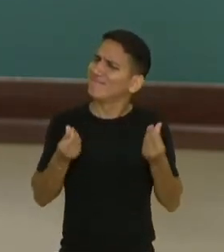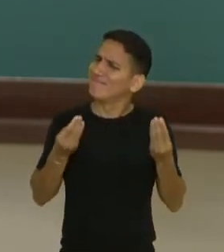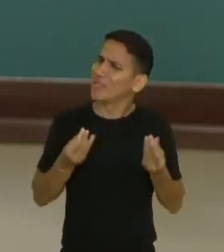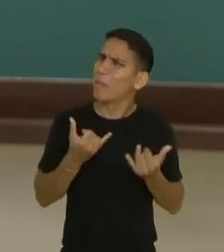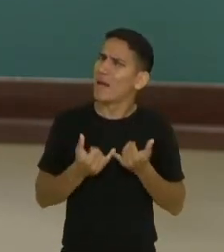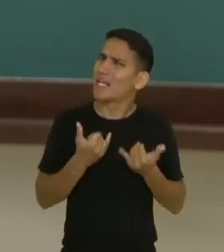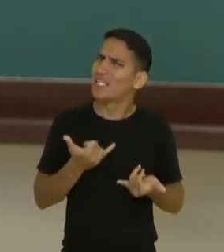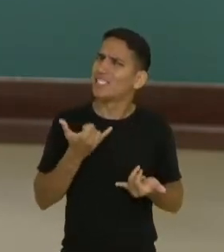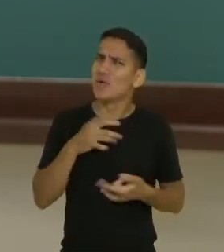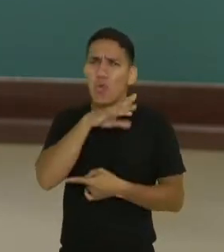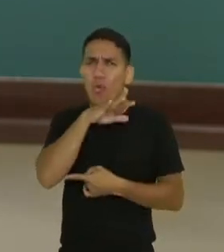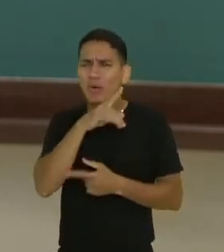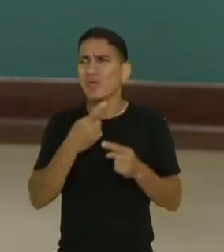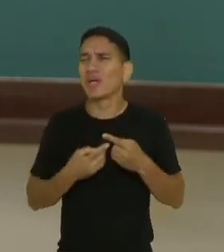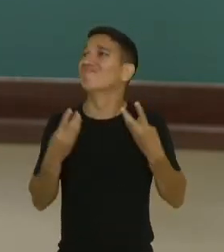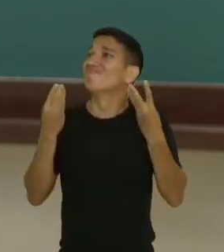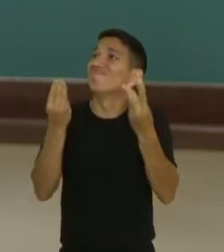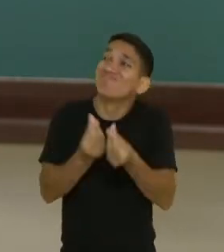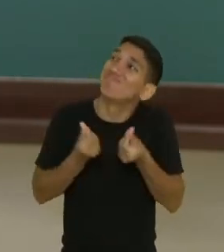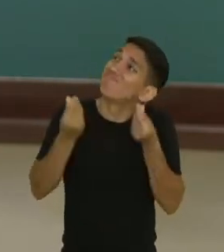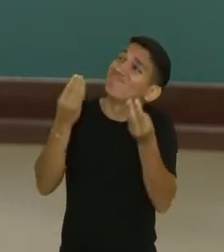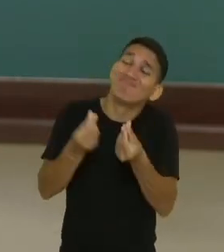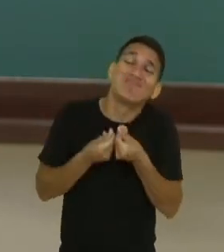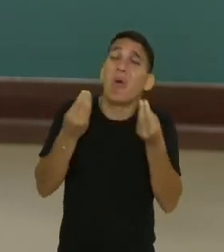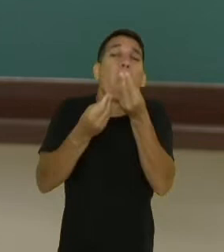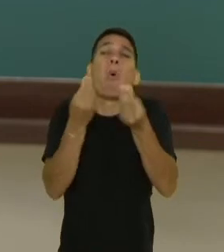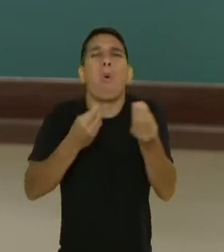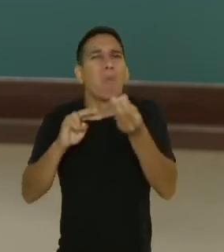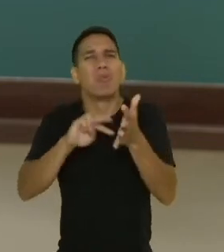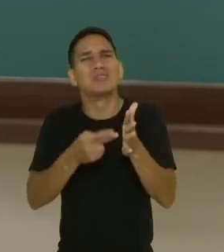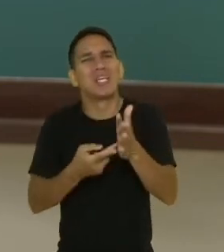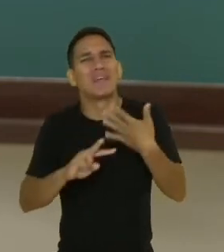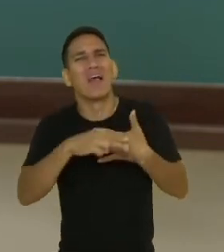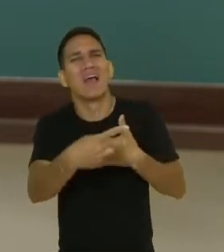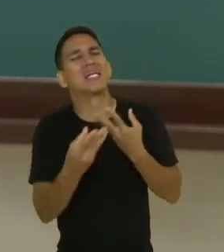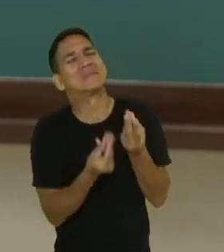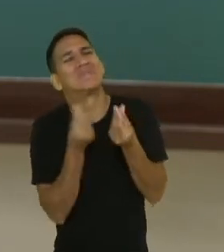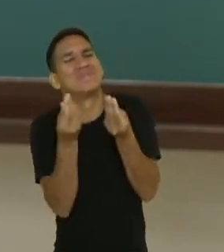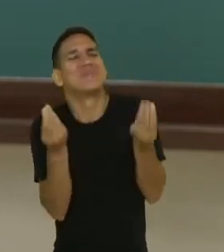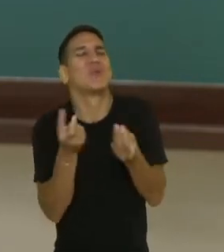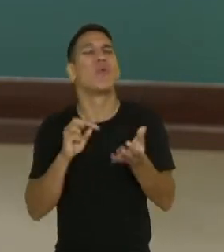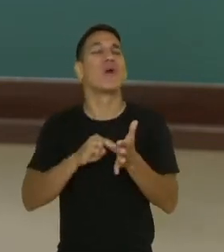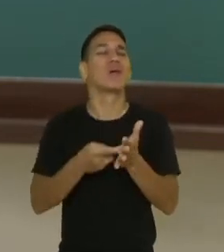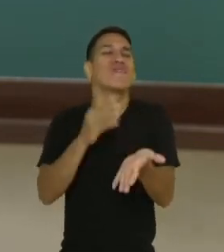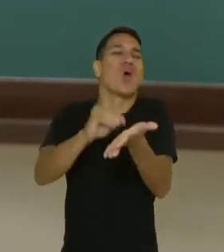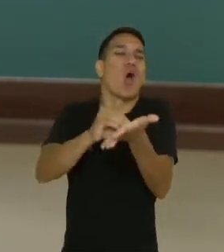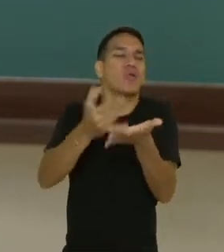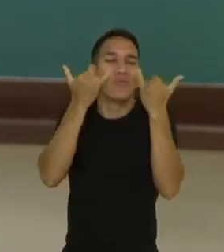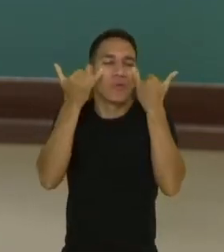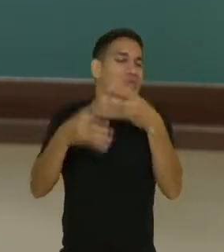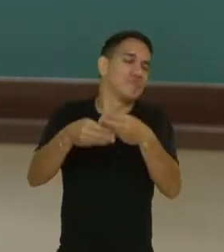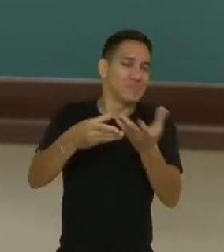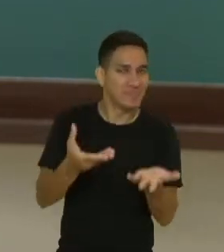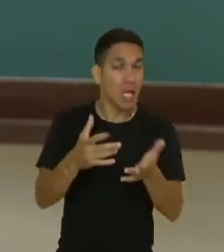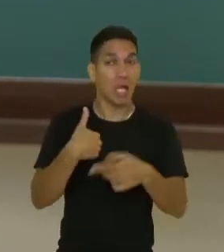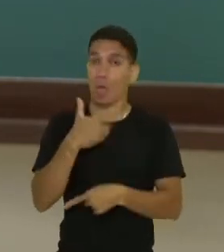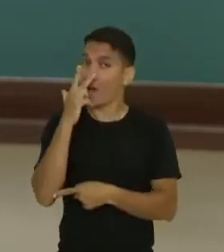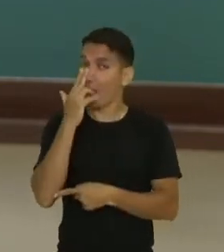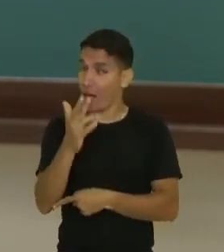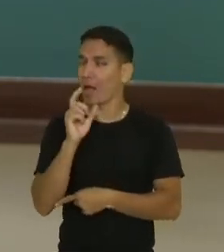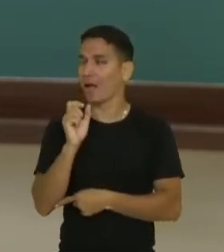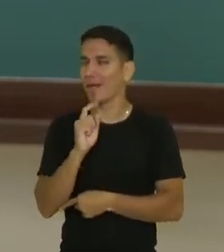ela é meio vaga, né, professora? Mas reflete como, né? Mas do que você está falando? Eu acho que uma das formas de a gente entender um